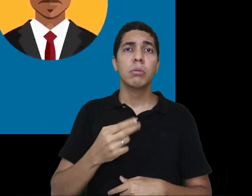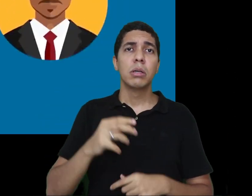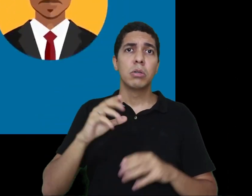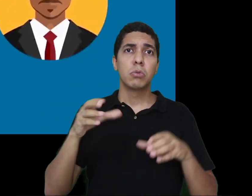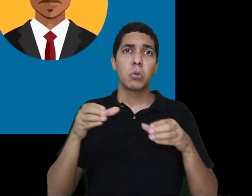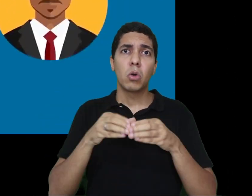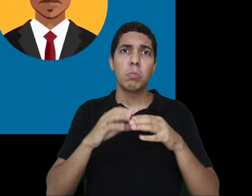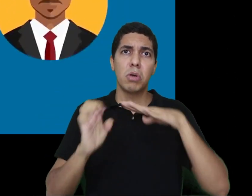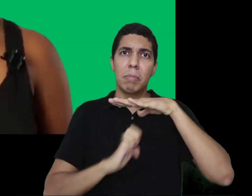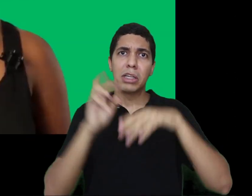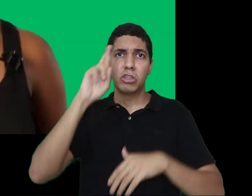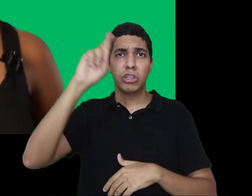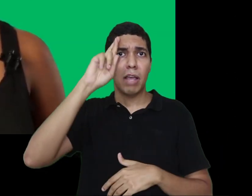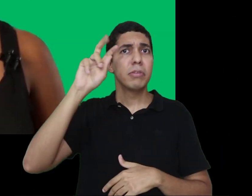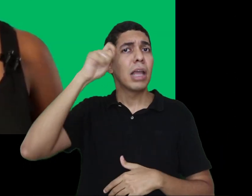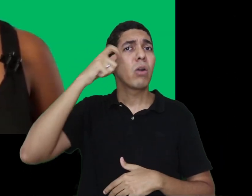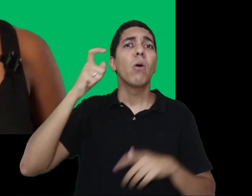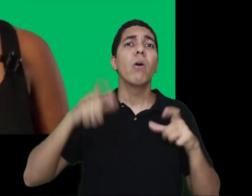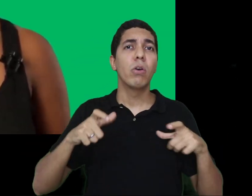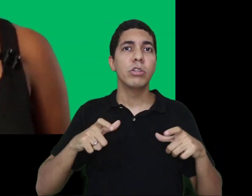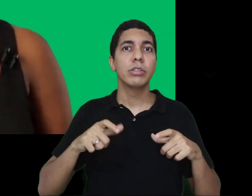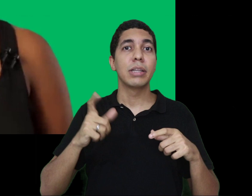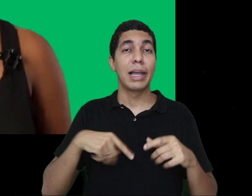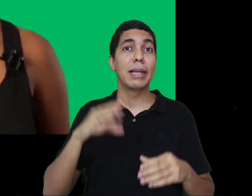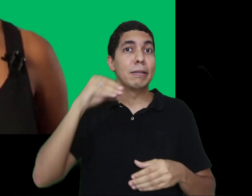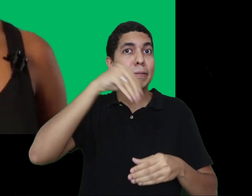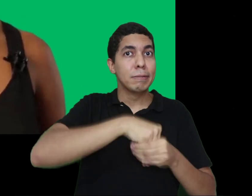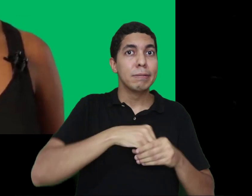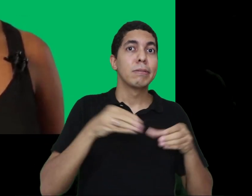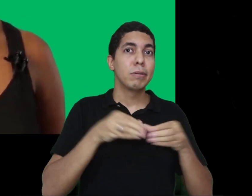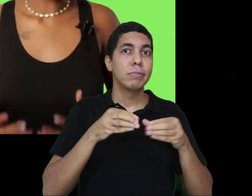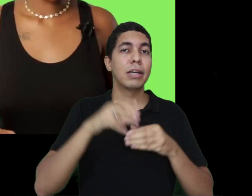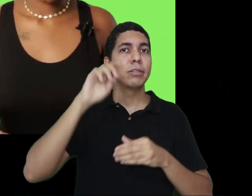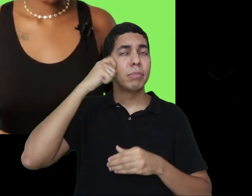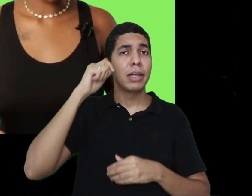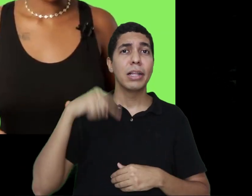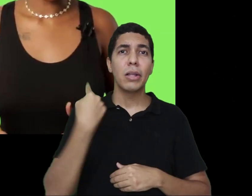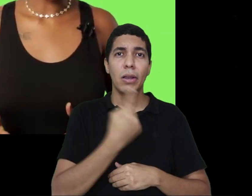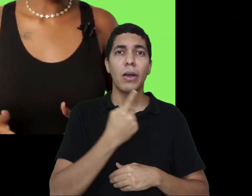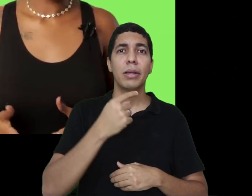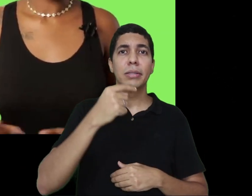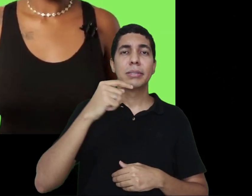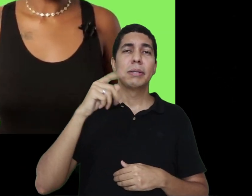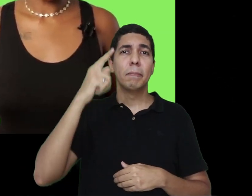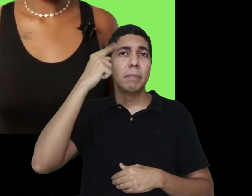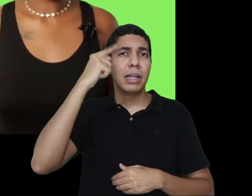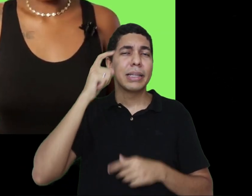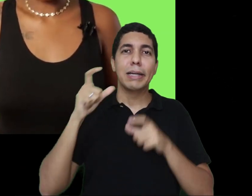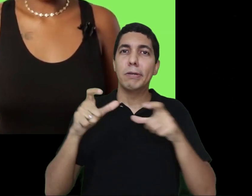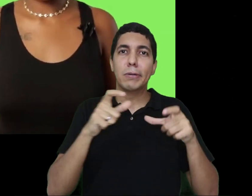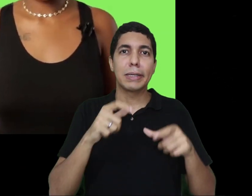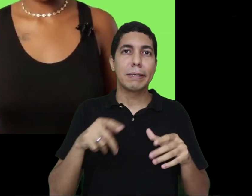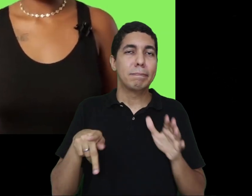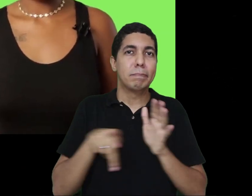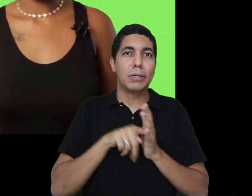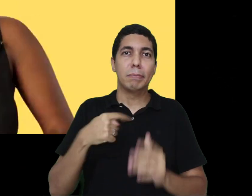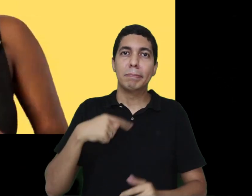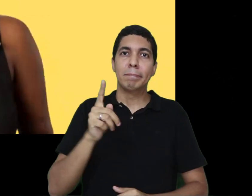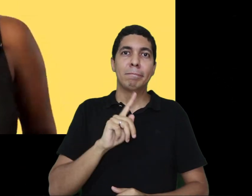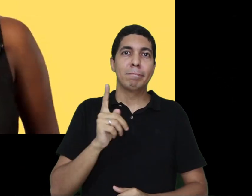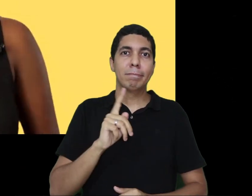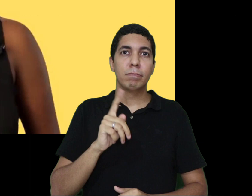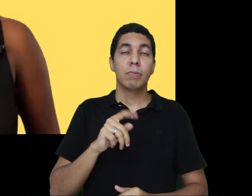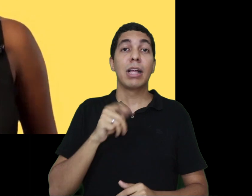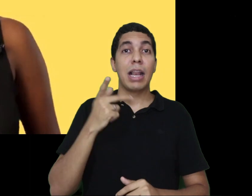altos executivos negros? Isso cai sobre a própria comunidade negra. A gente acaba achando que esses lugares não nos pertencem.